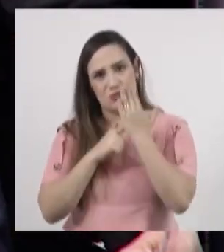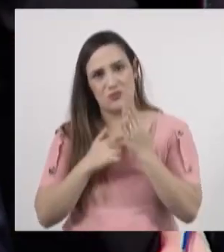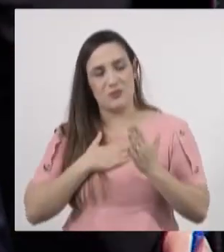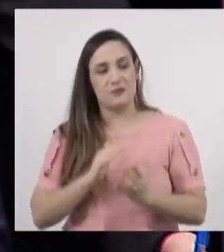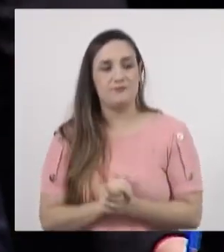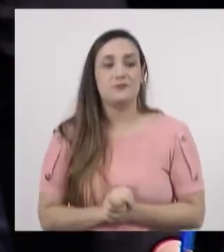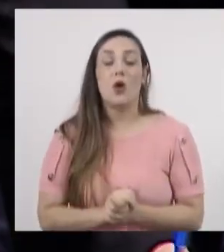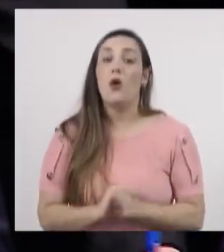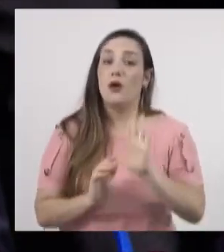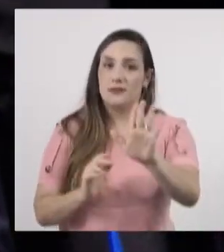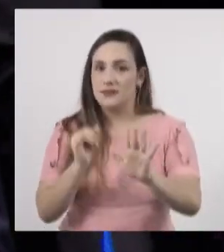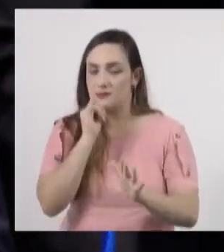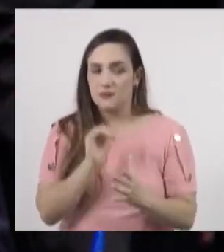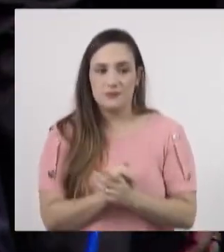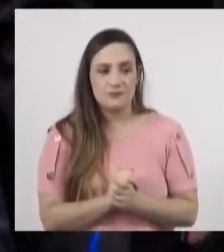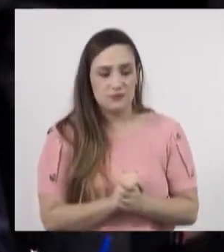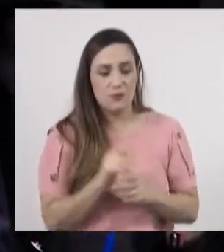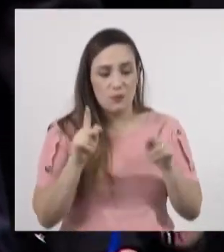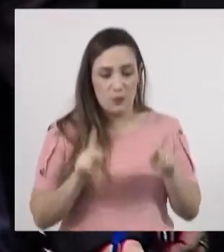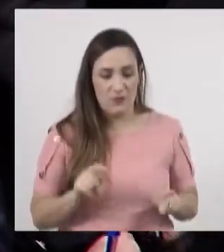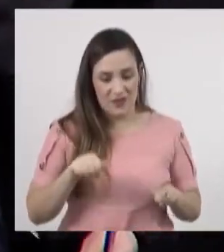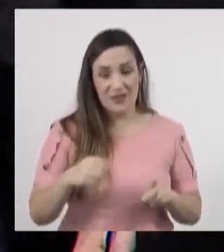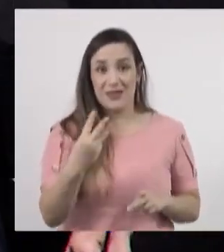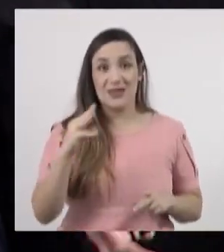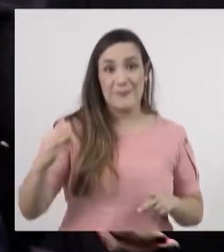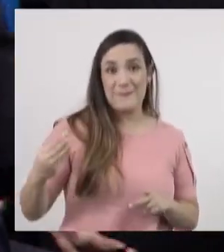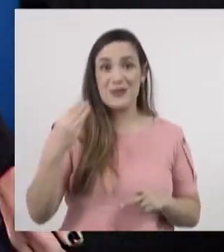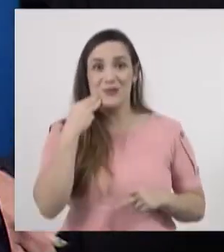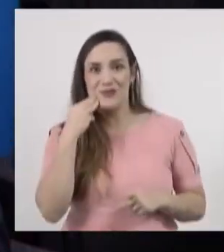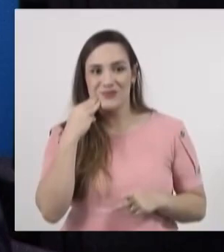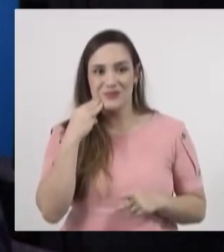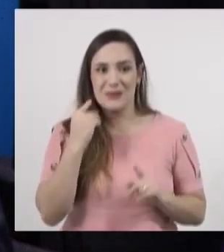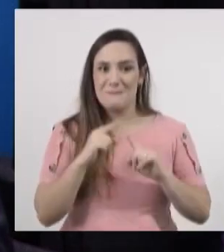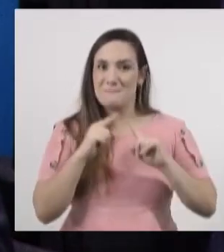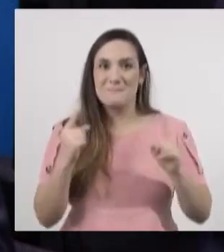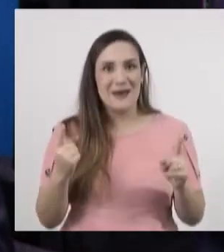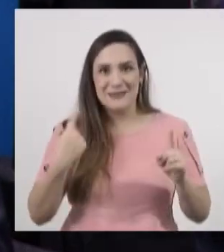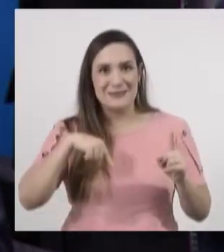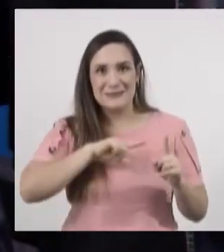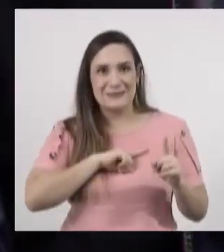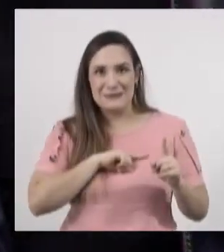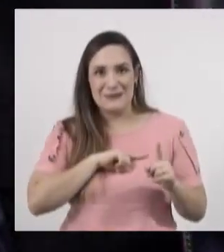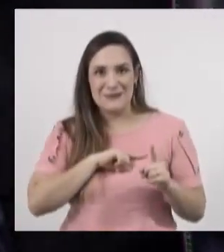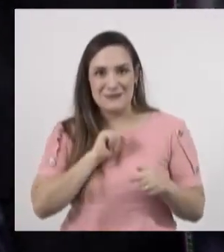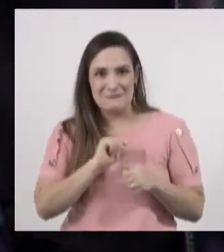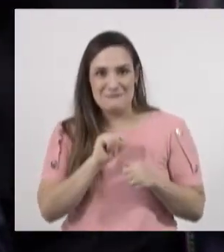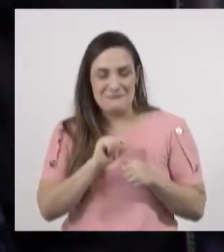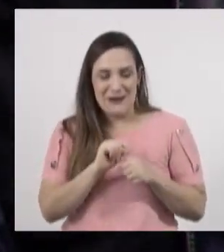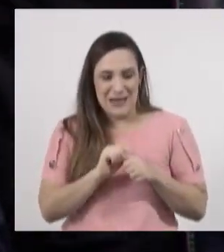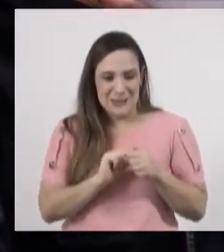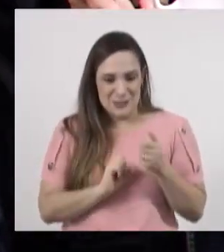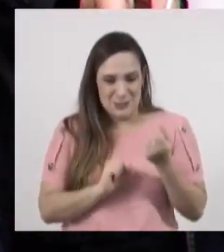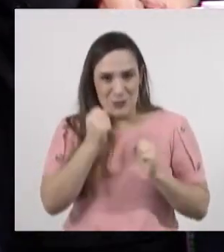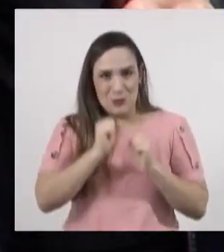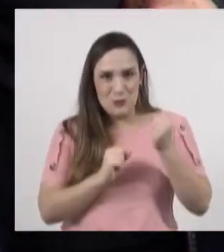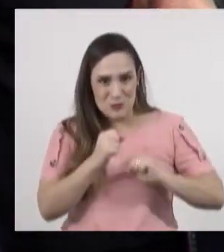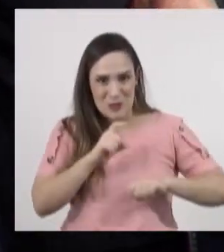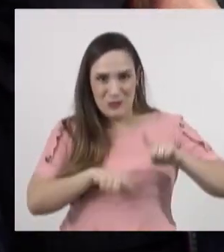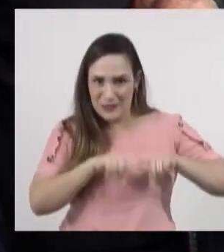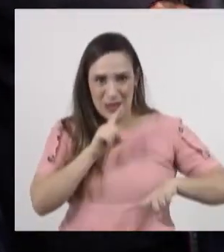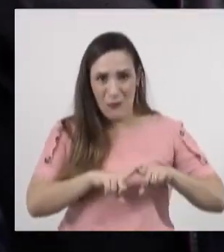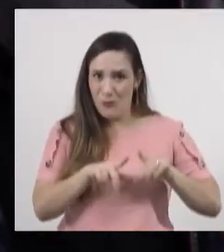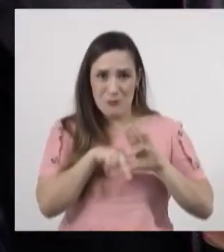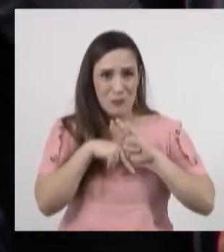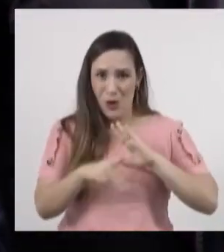uma população de 3 milhões de habitantes, mas nós produzimos para praticamente mais de 10 milhões de habitantes. Então, a nossa